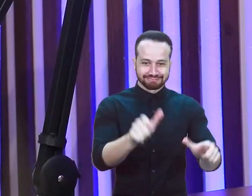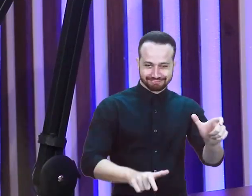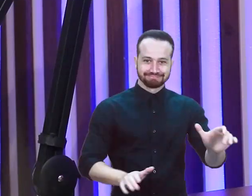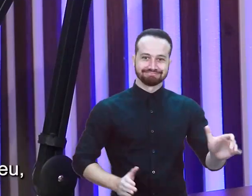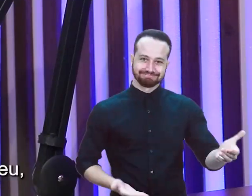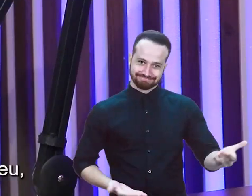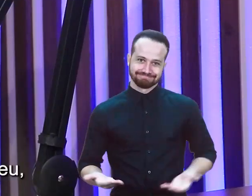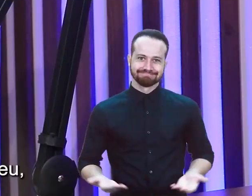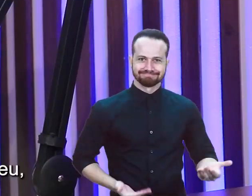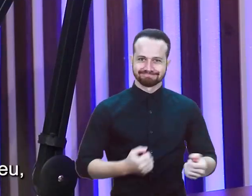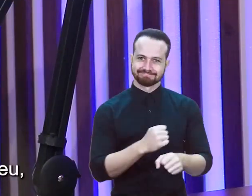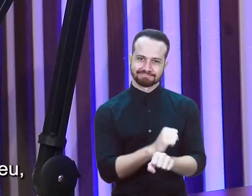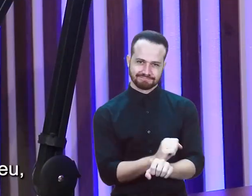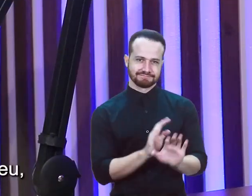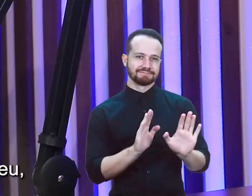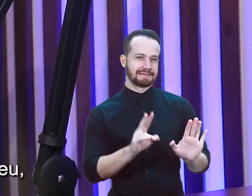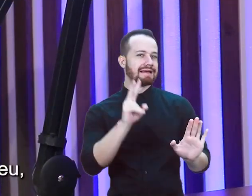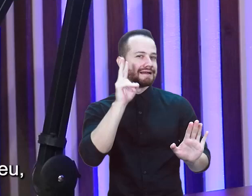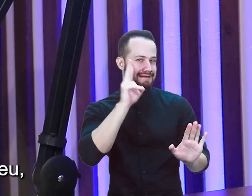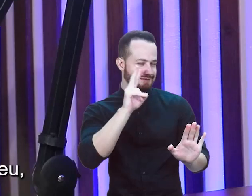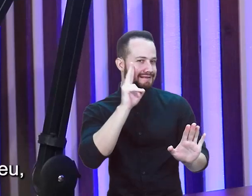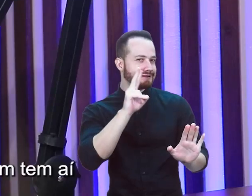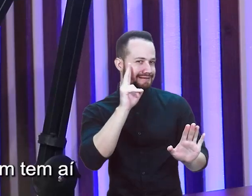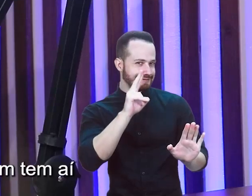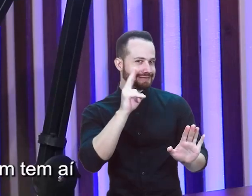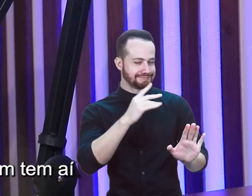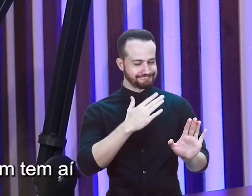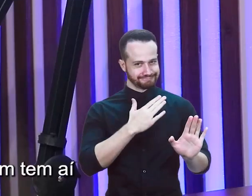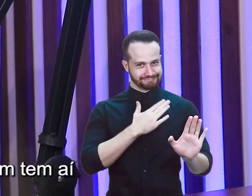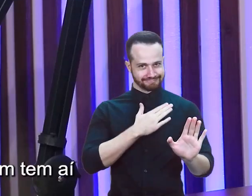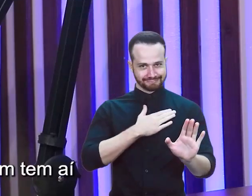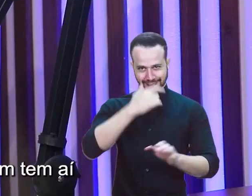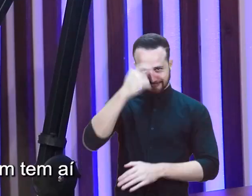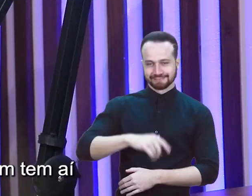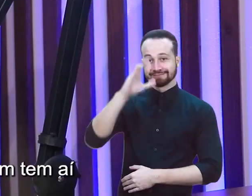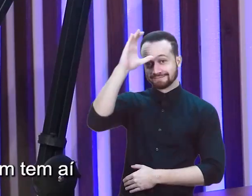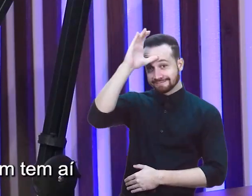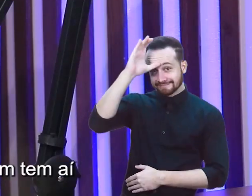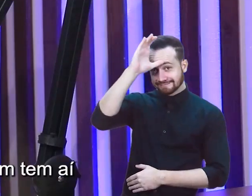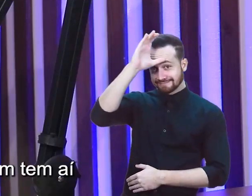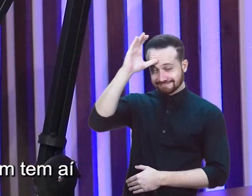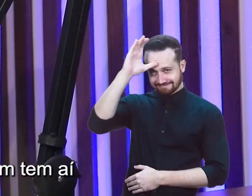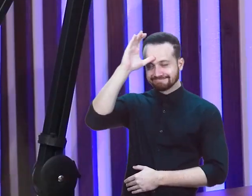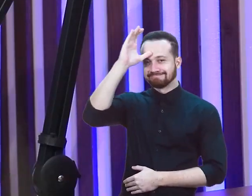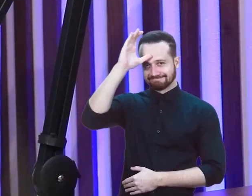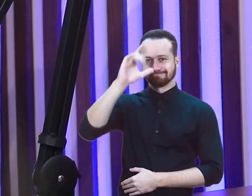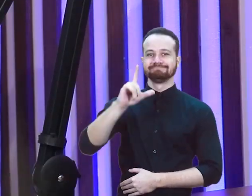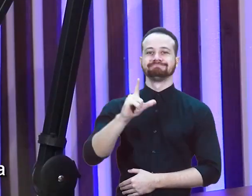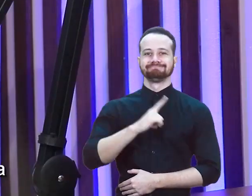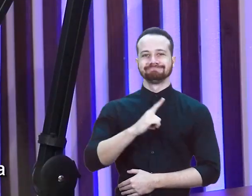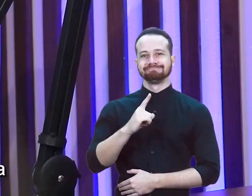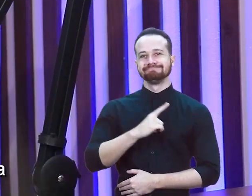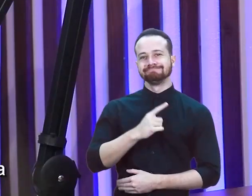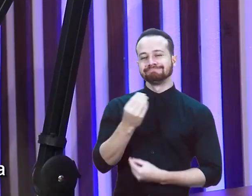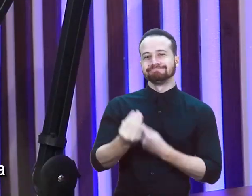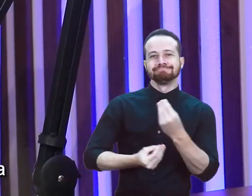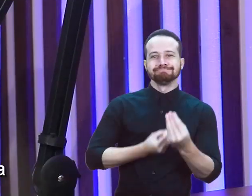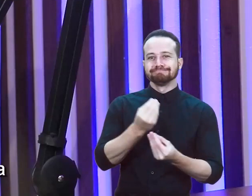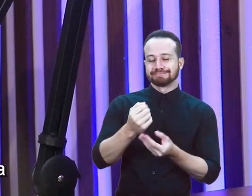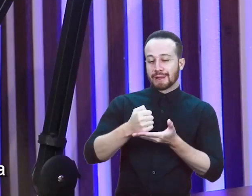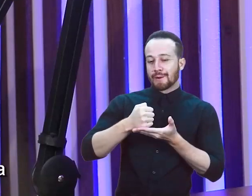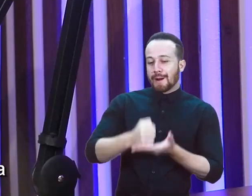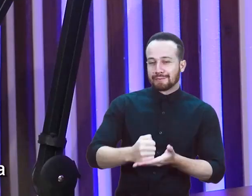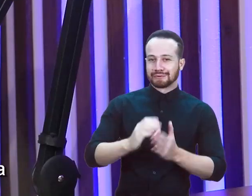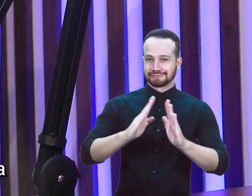outro. Não podemos deixar de dizer, eu como um homem cristão, que também tem aí o endosso da